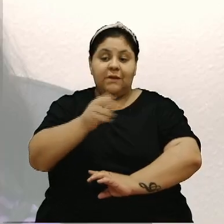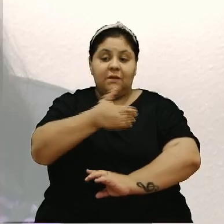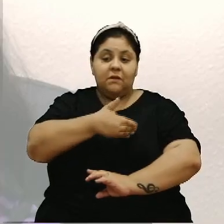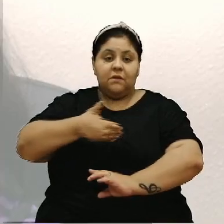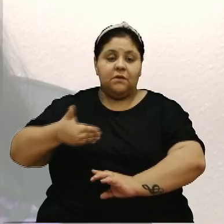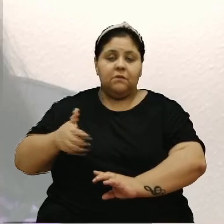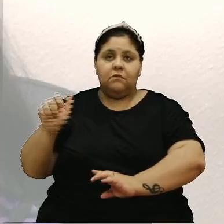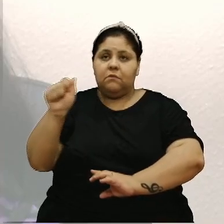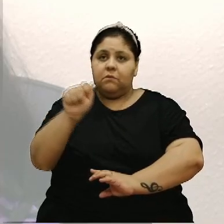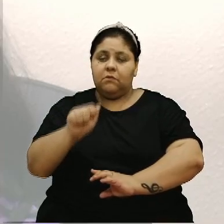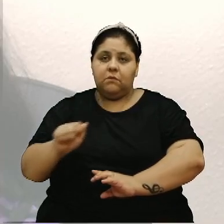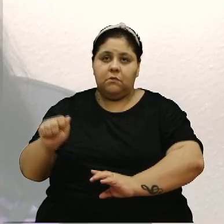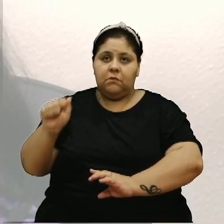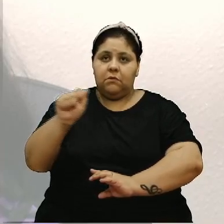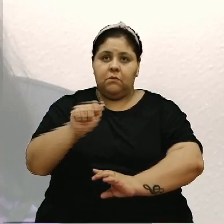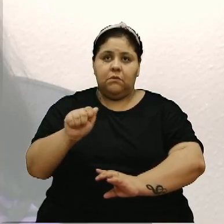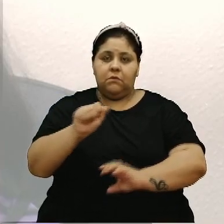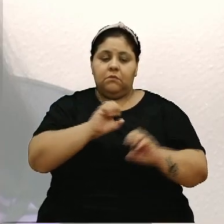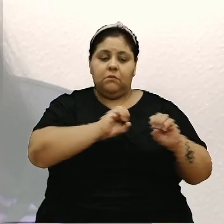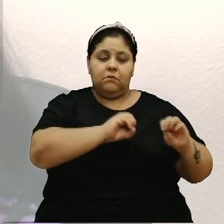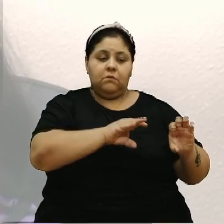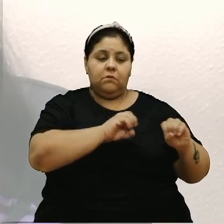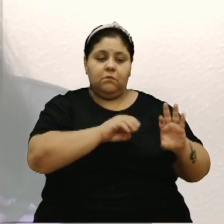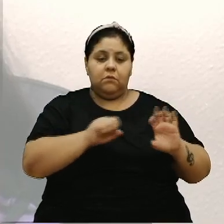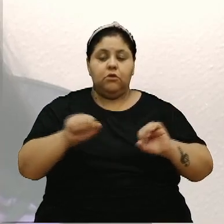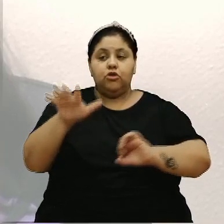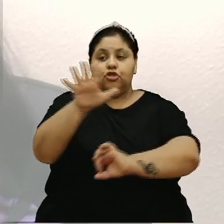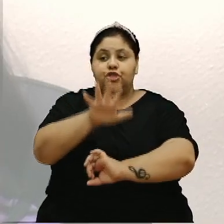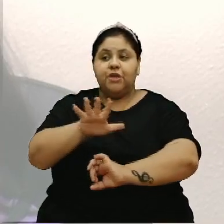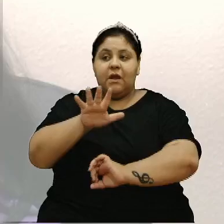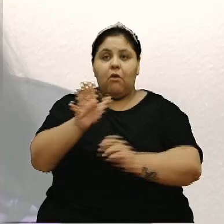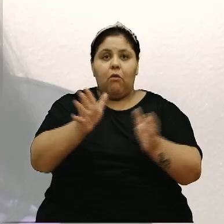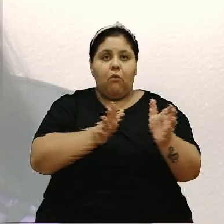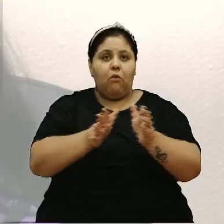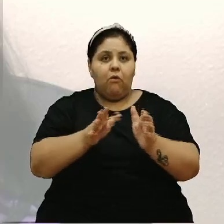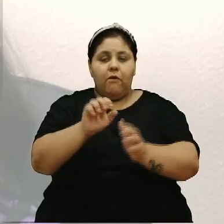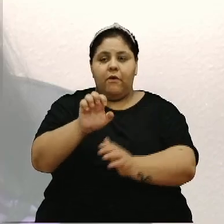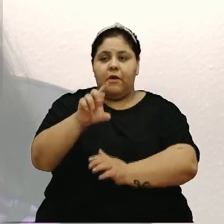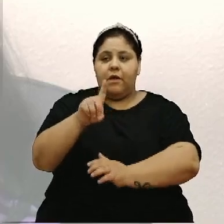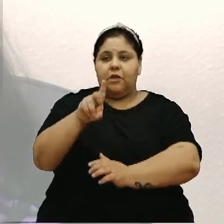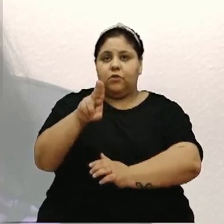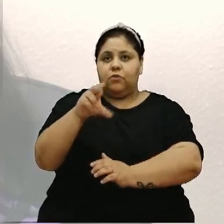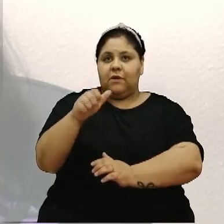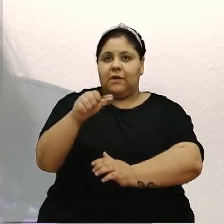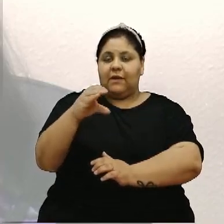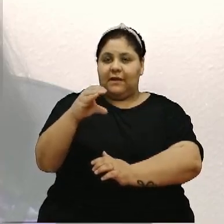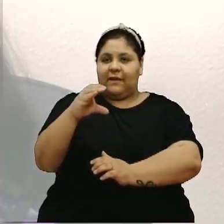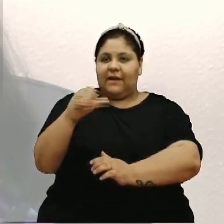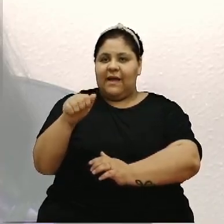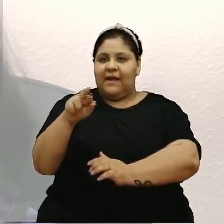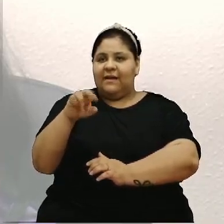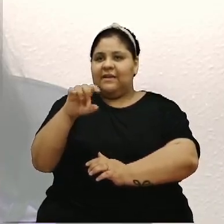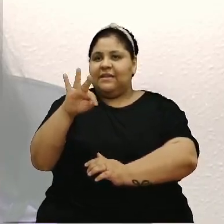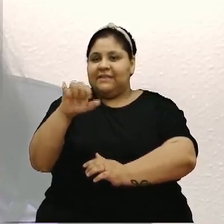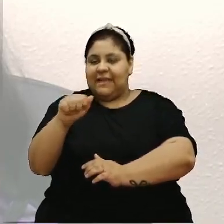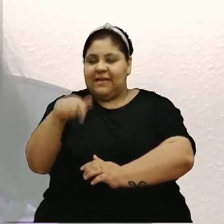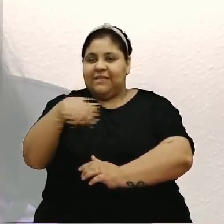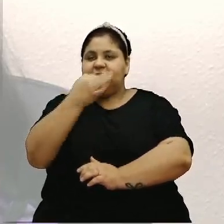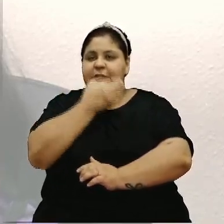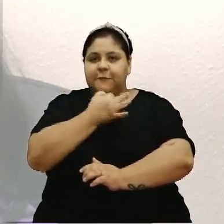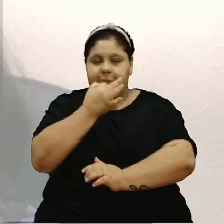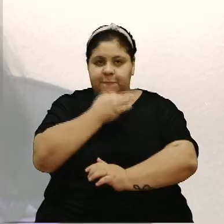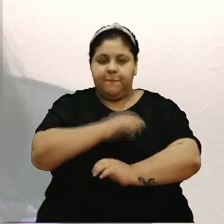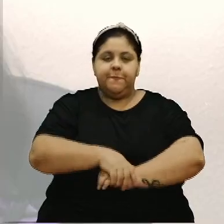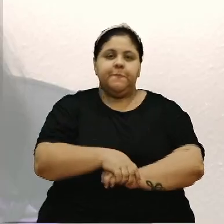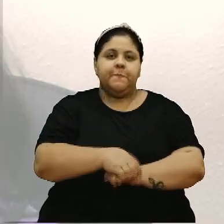a Associação de Educação Integral Educaritá de Caxias do Sul. Segundo o autor,